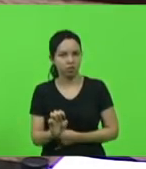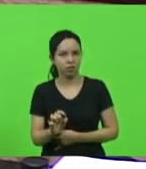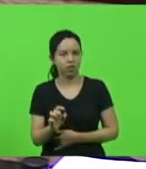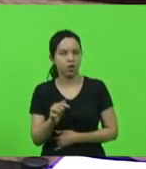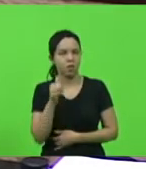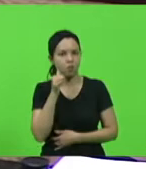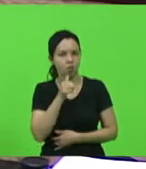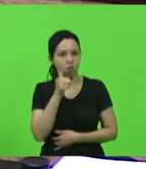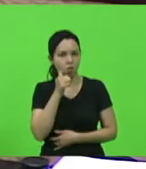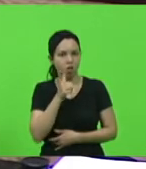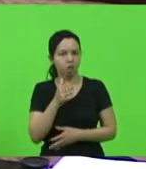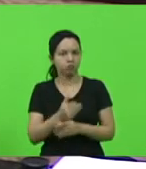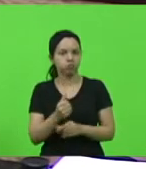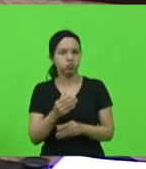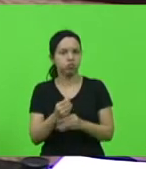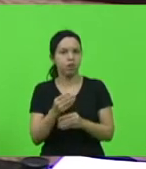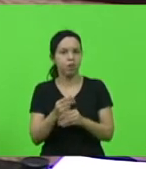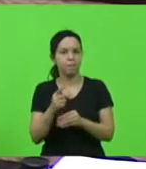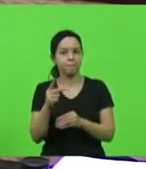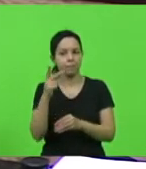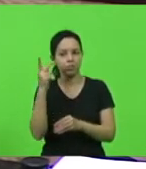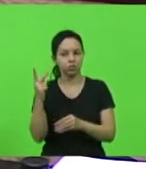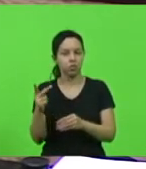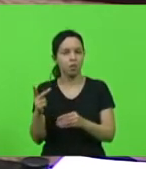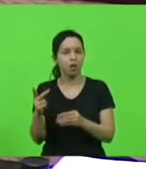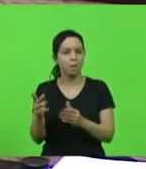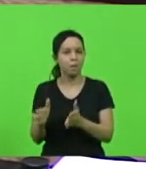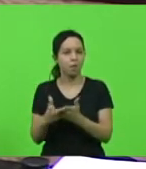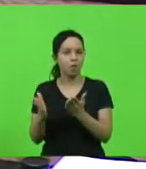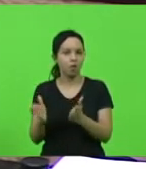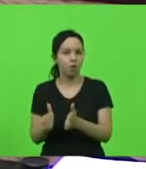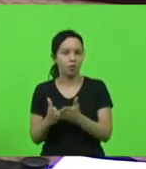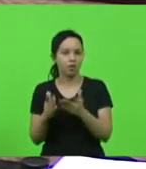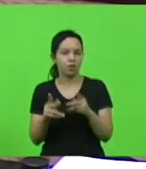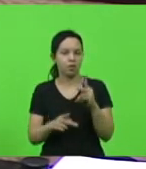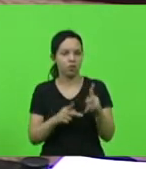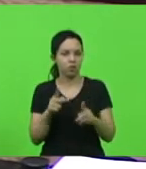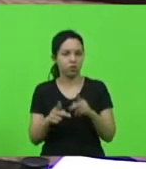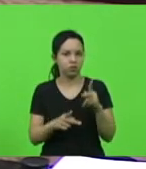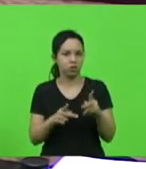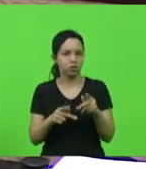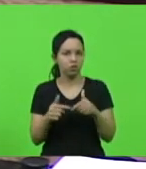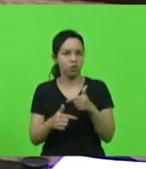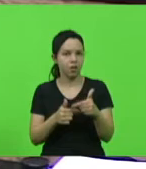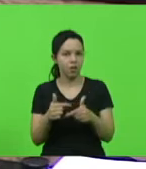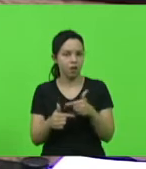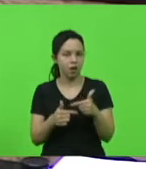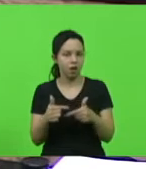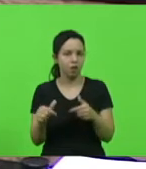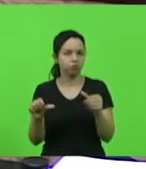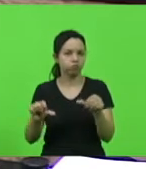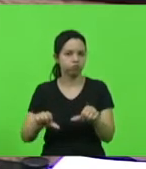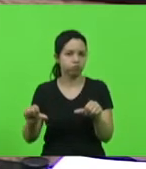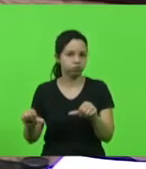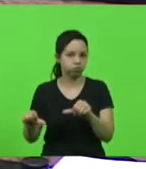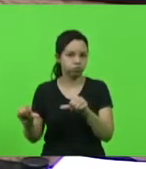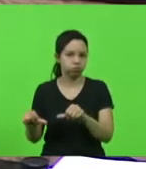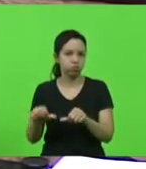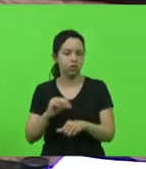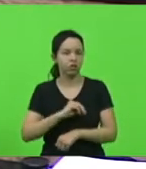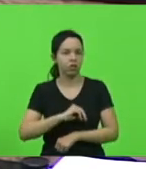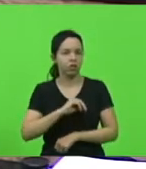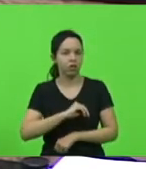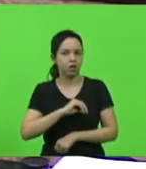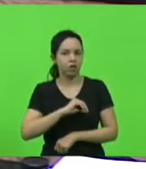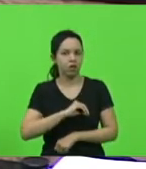elas compõem a parcela mais empobrecida da nossa população. Ocupam postos de trabalho mais precários e têm renda inferior à obtida